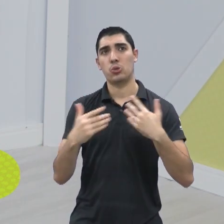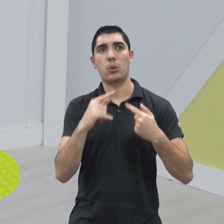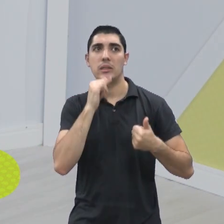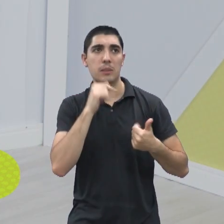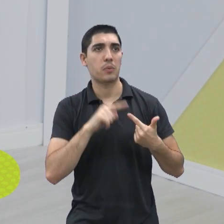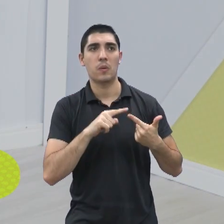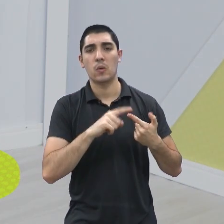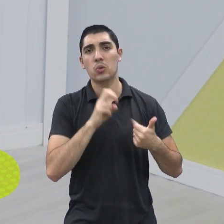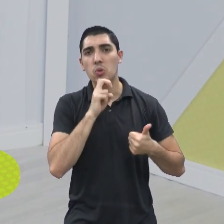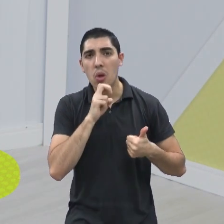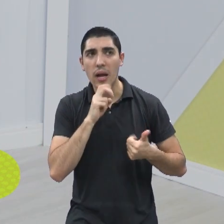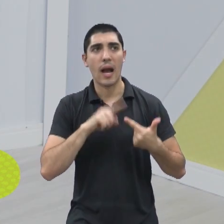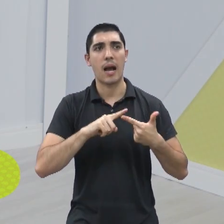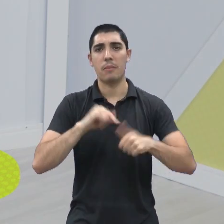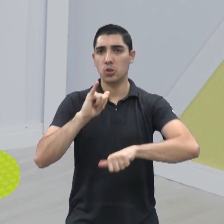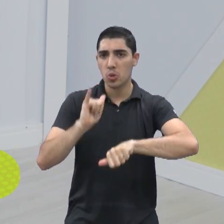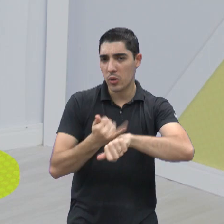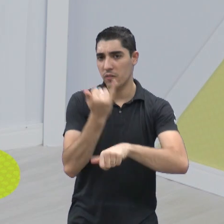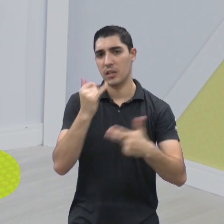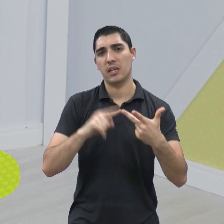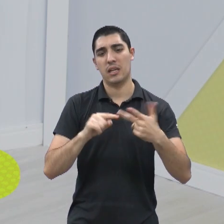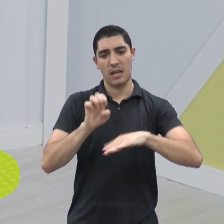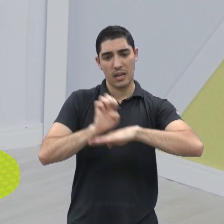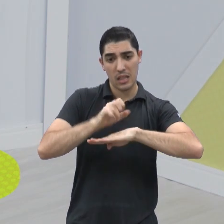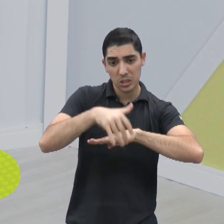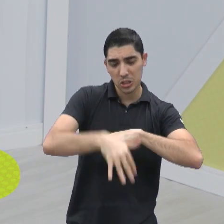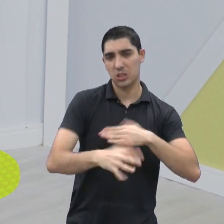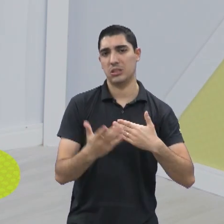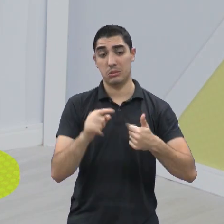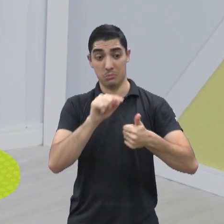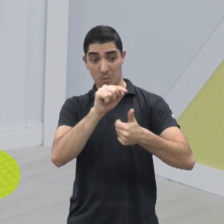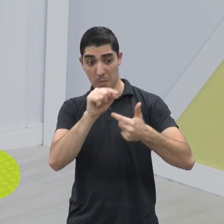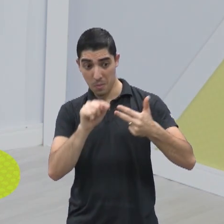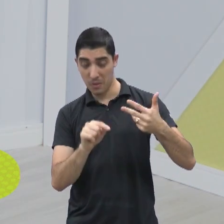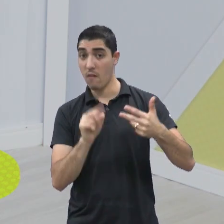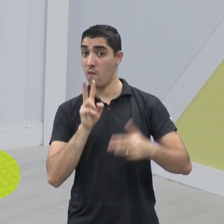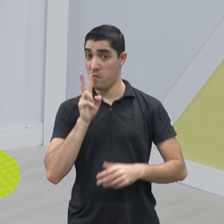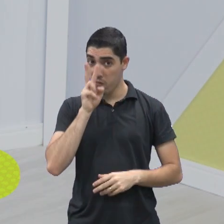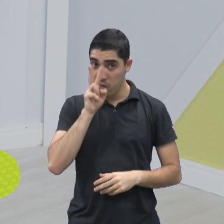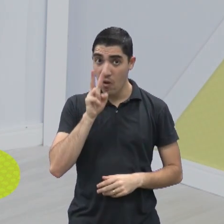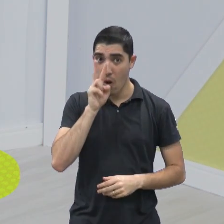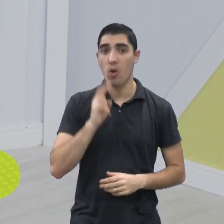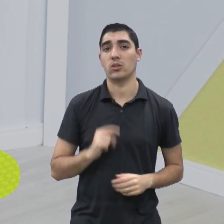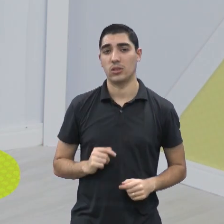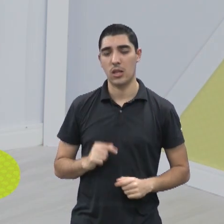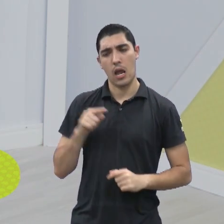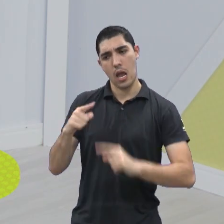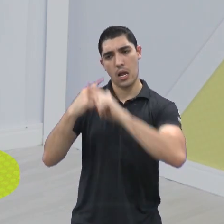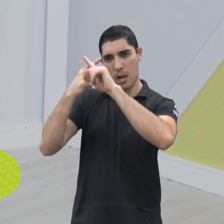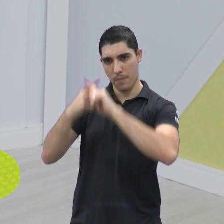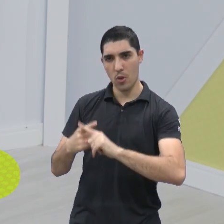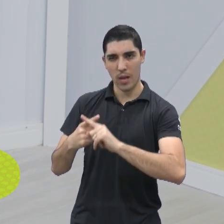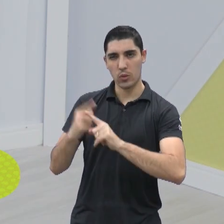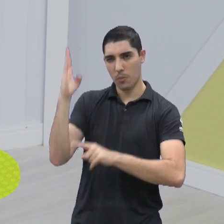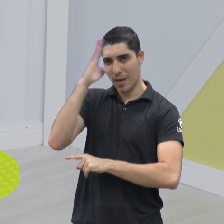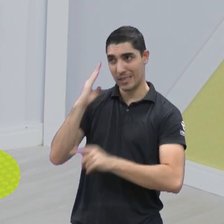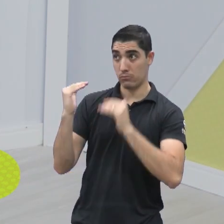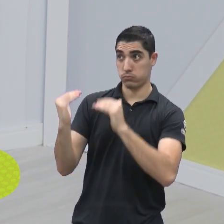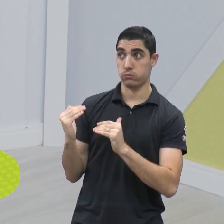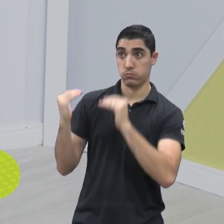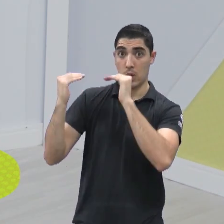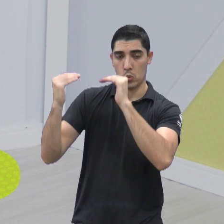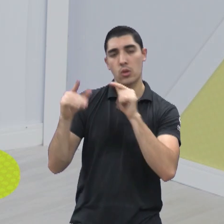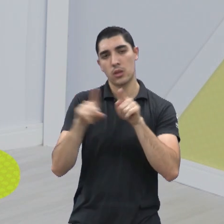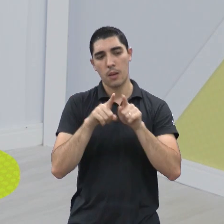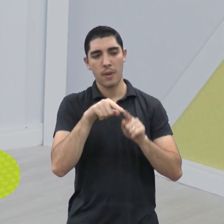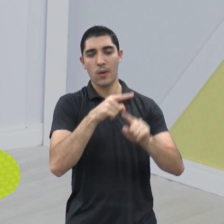pegar Joinville, pegar Atlântico e Erechim, que são equipes fortíssimas dentro também, tanto da Liga Nacional Adulta quanto da Talentos. Mas o que